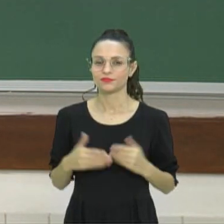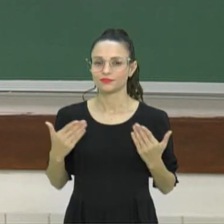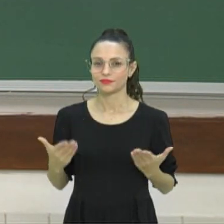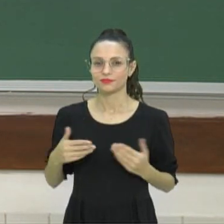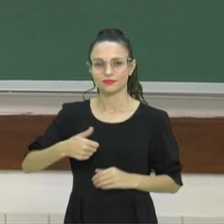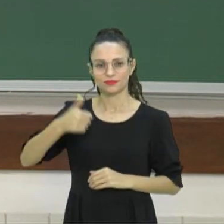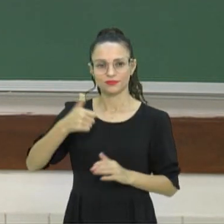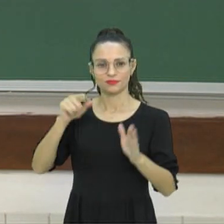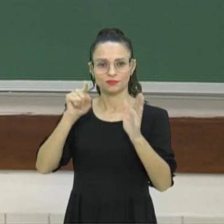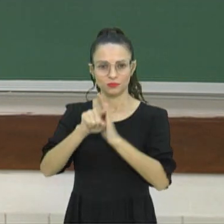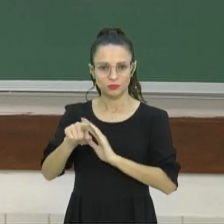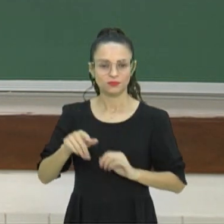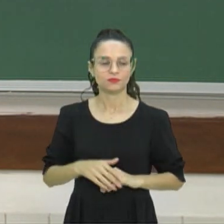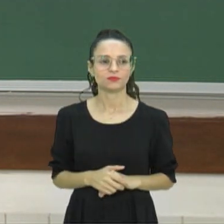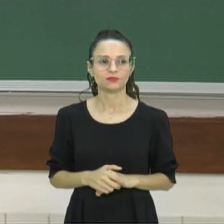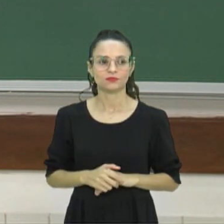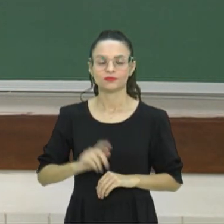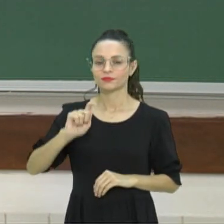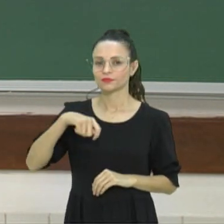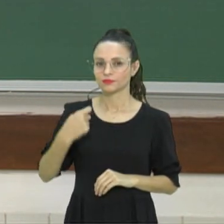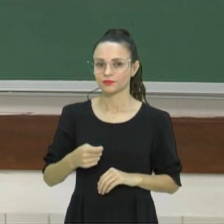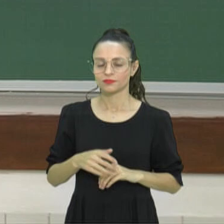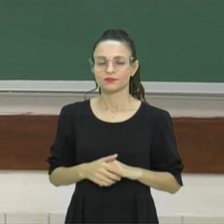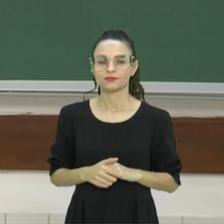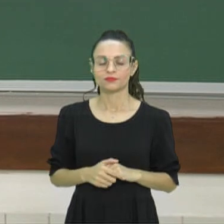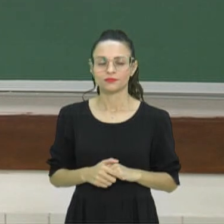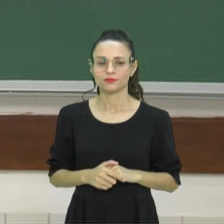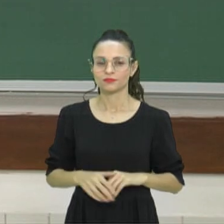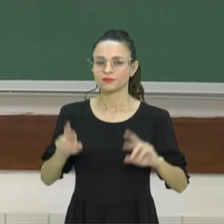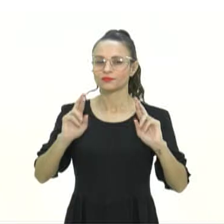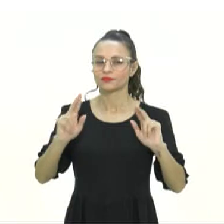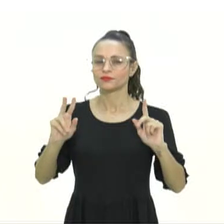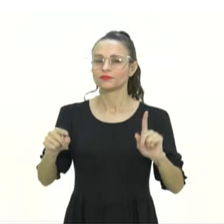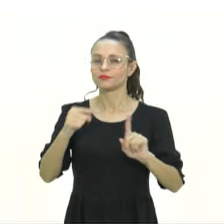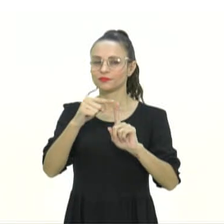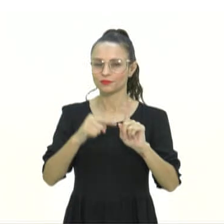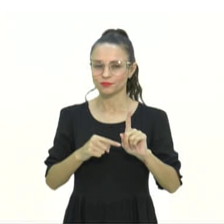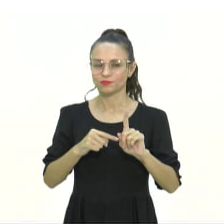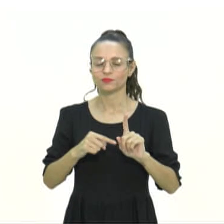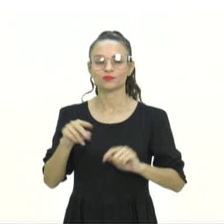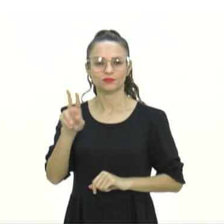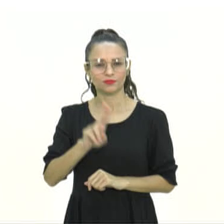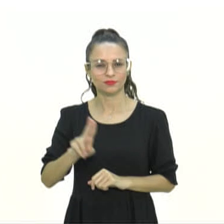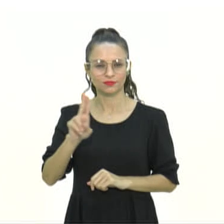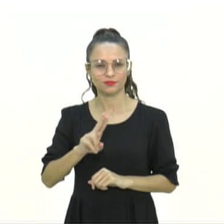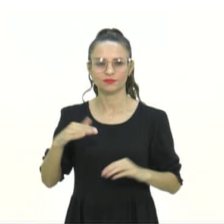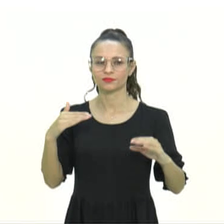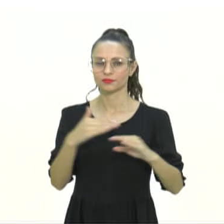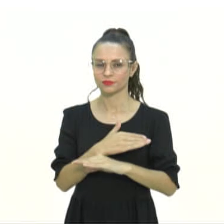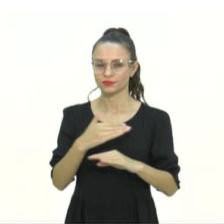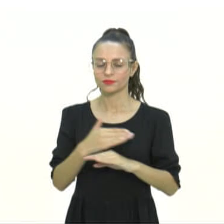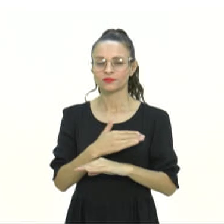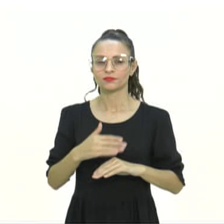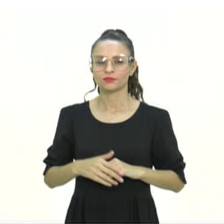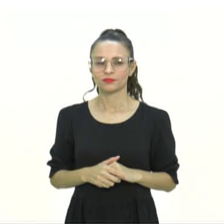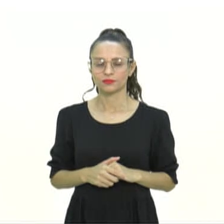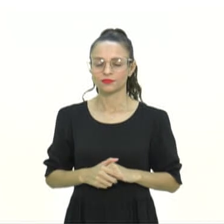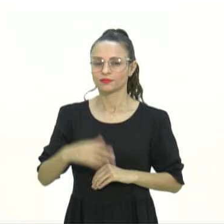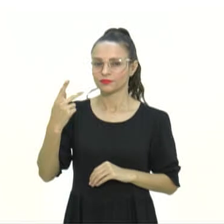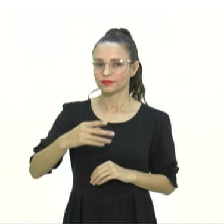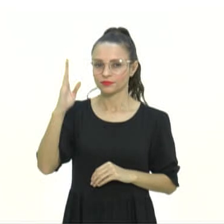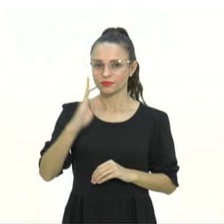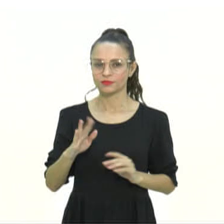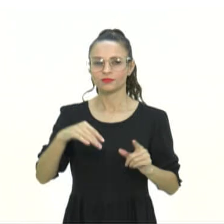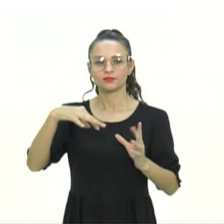nossa primeira questão, sobre os diferentes tipos e usos de transportes no Brasil